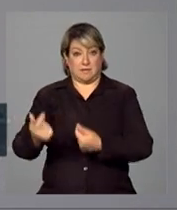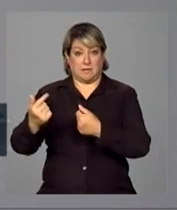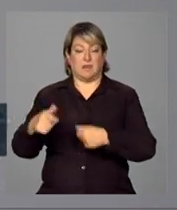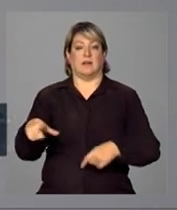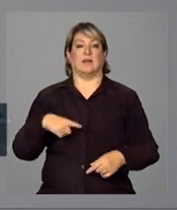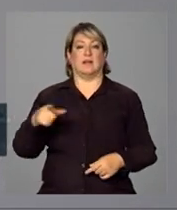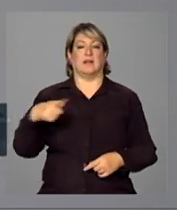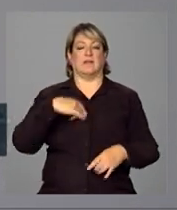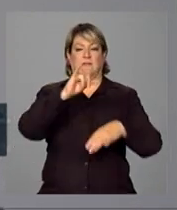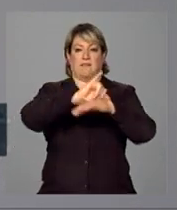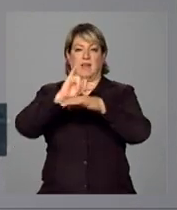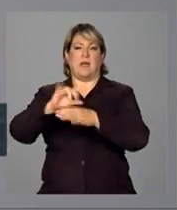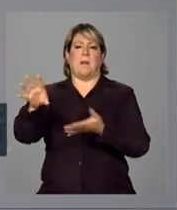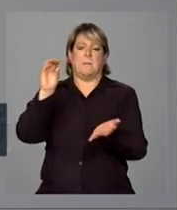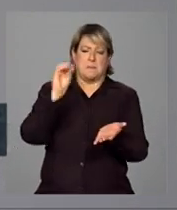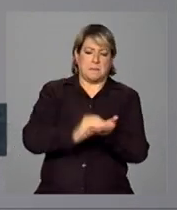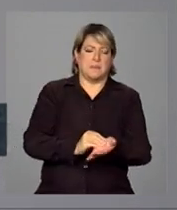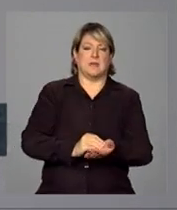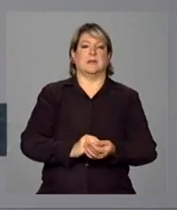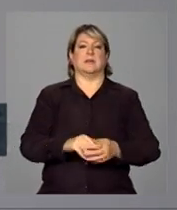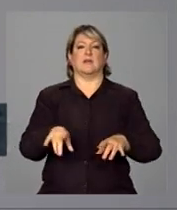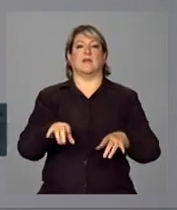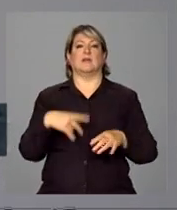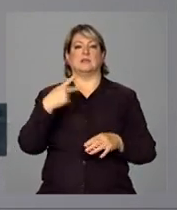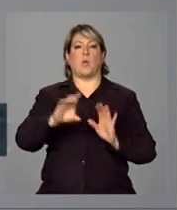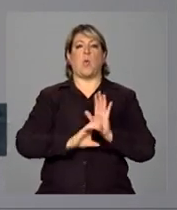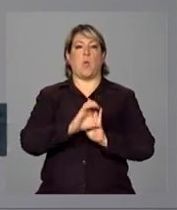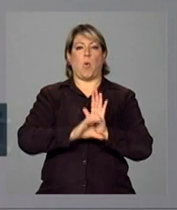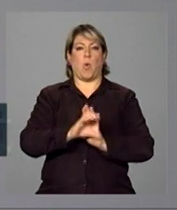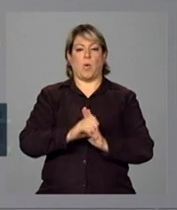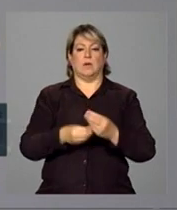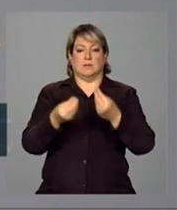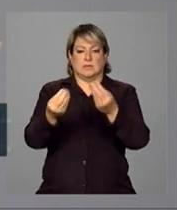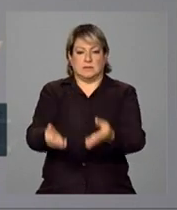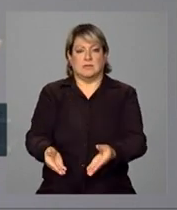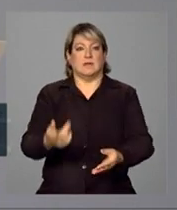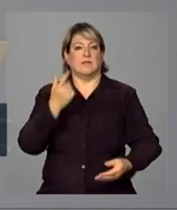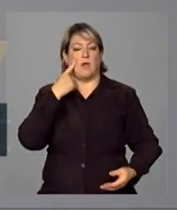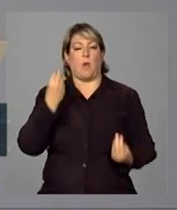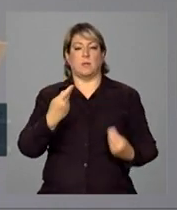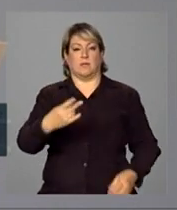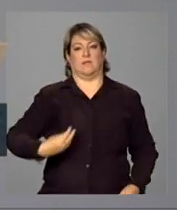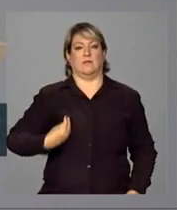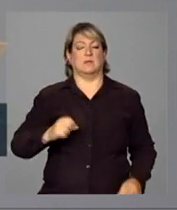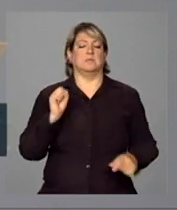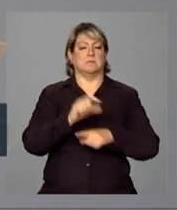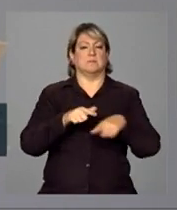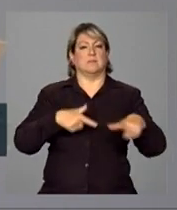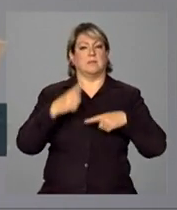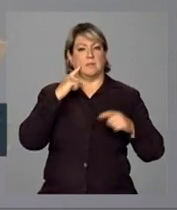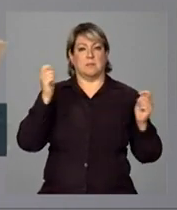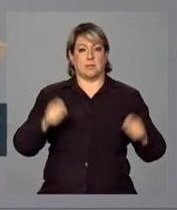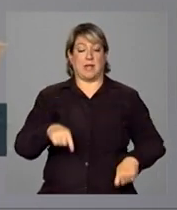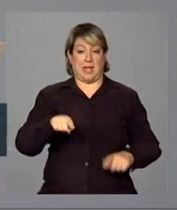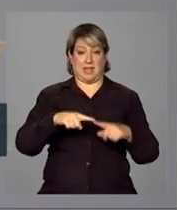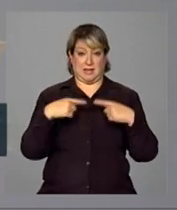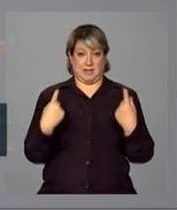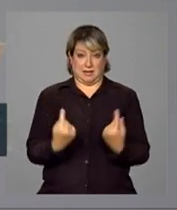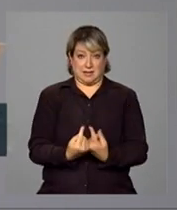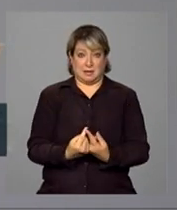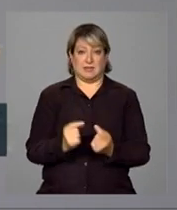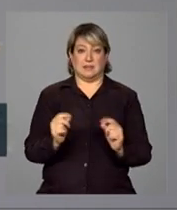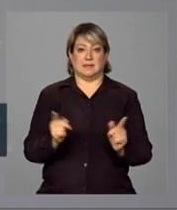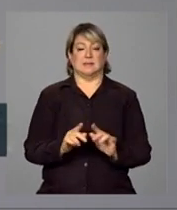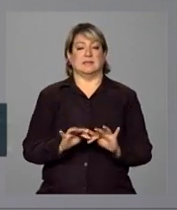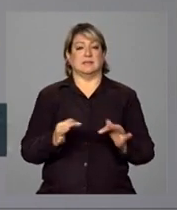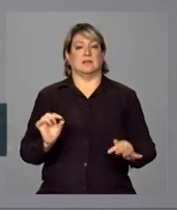feirão, se inscrever, deixar seu currículo. Esse ato e esse público resumem o que nós estamos buscando